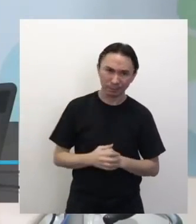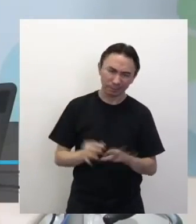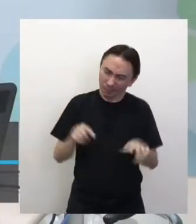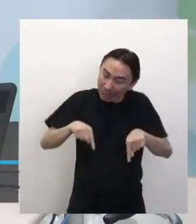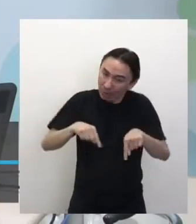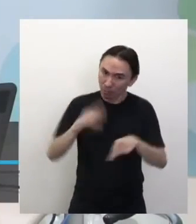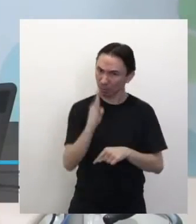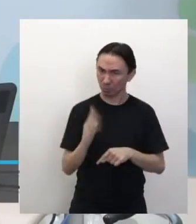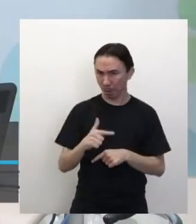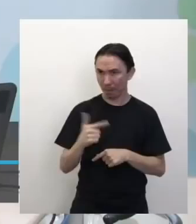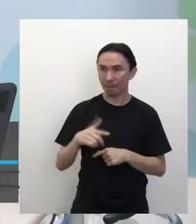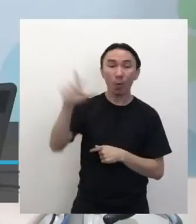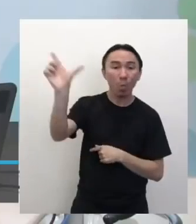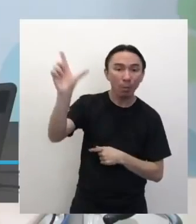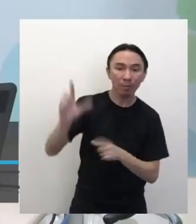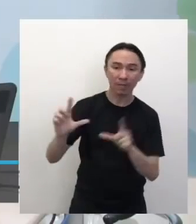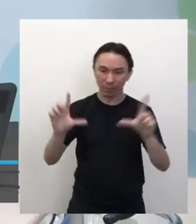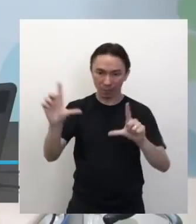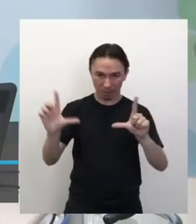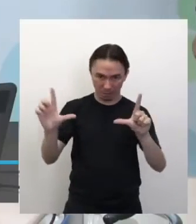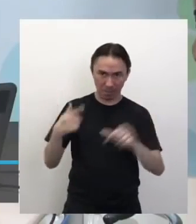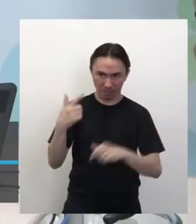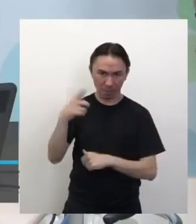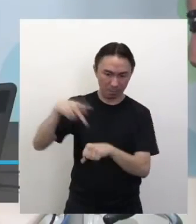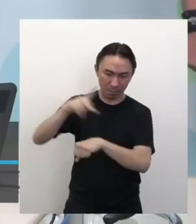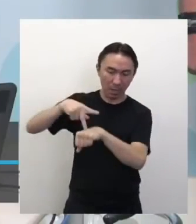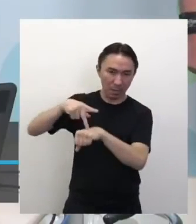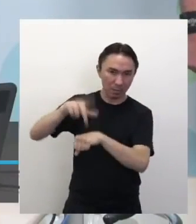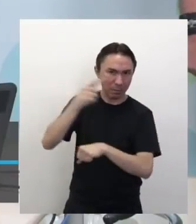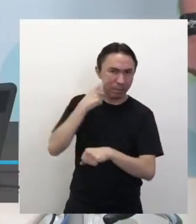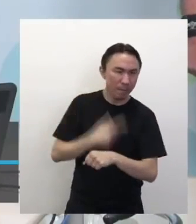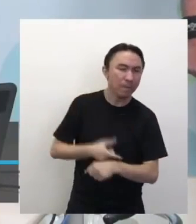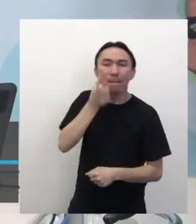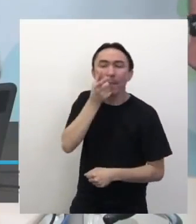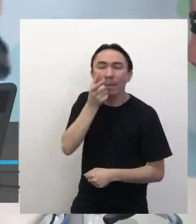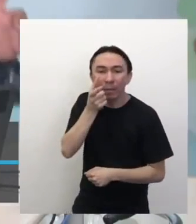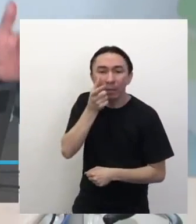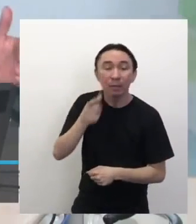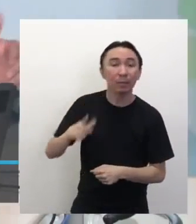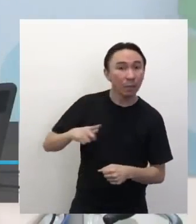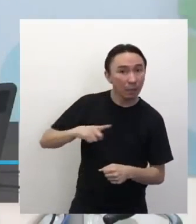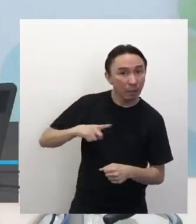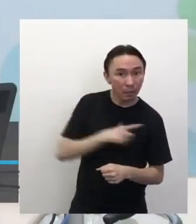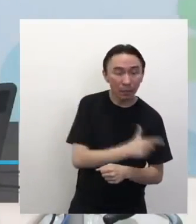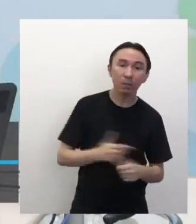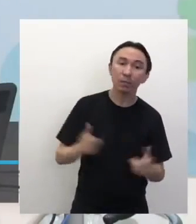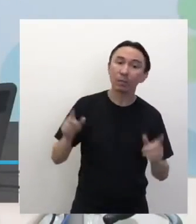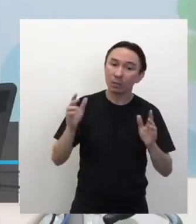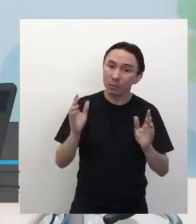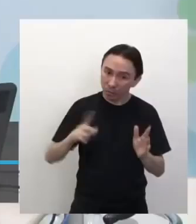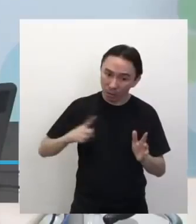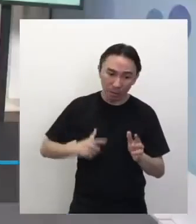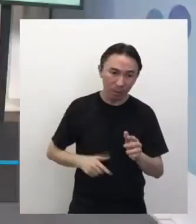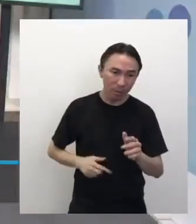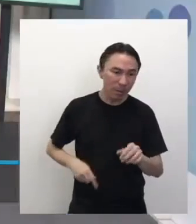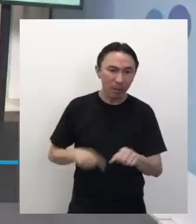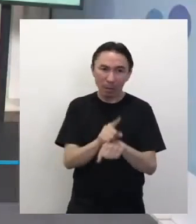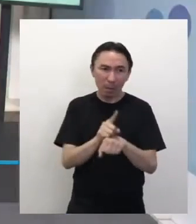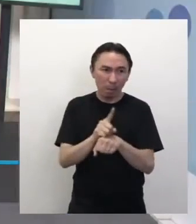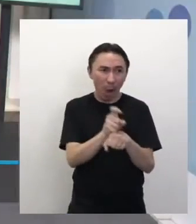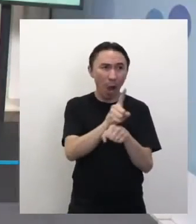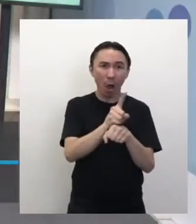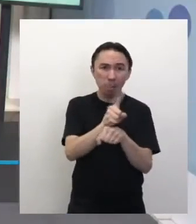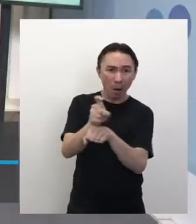estrangeiro que já existem tecnologia bélica para abater